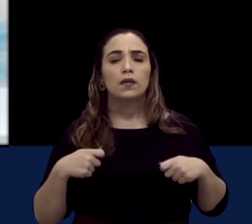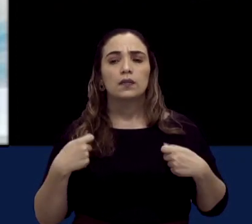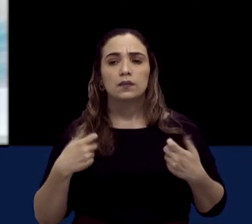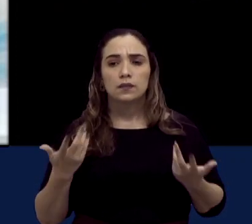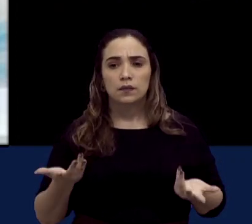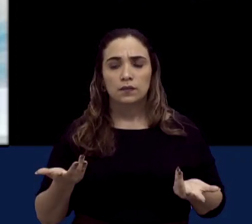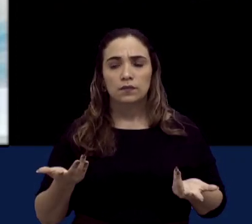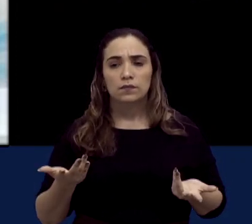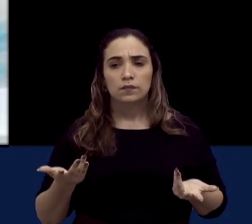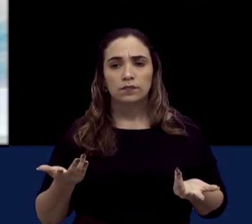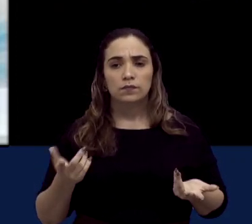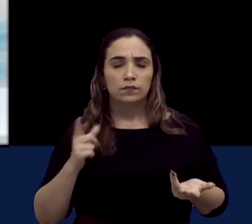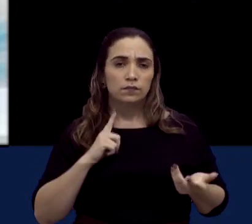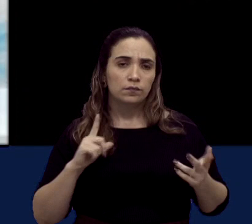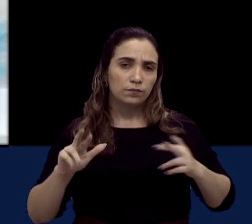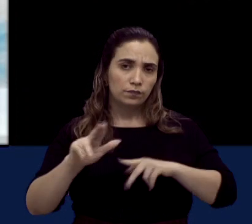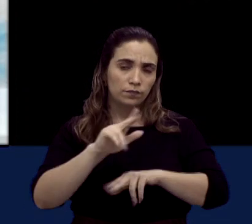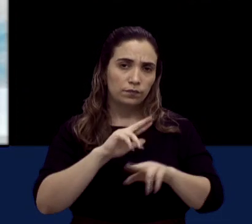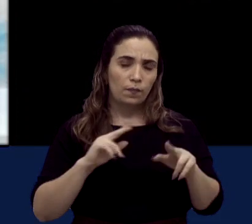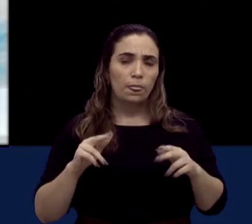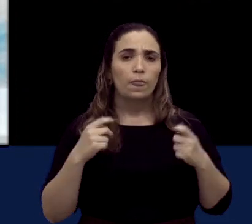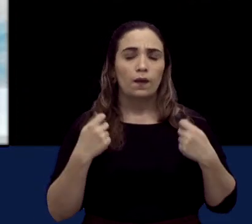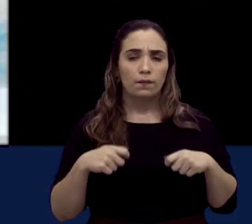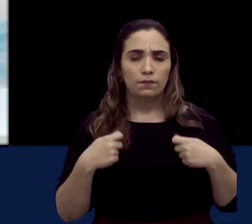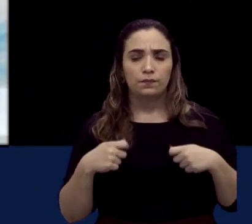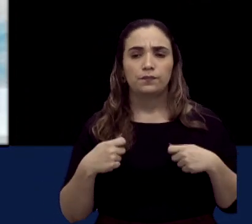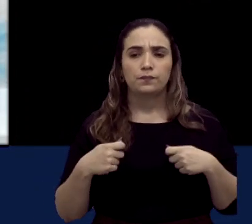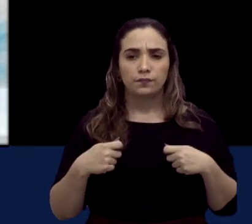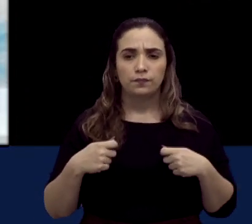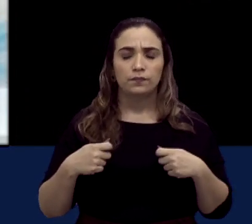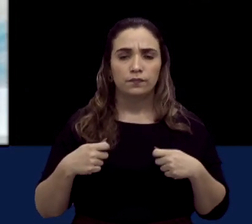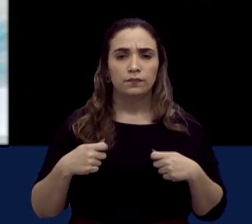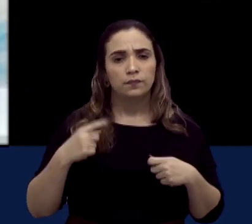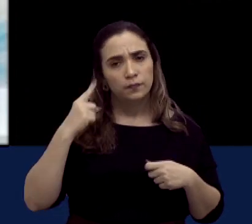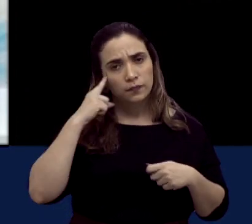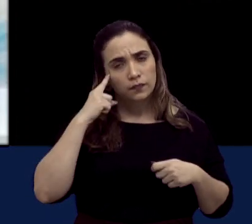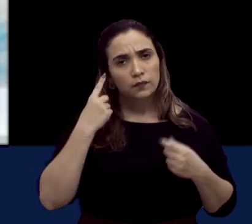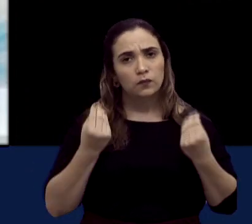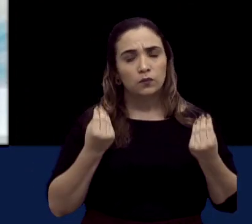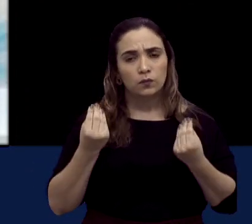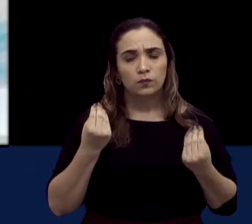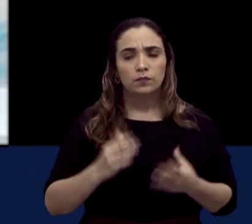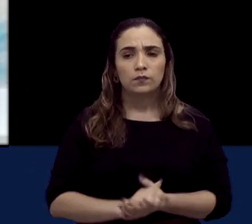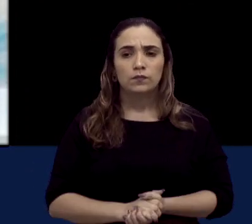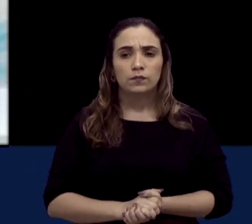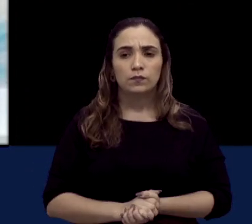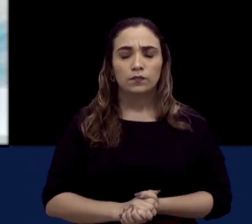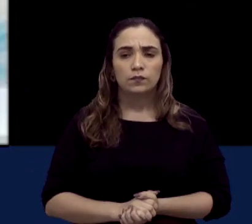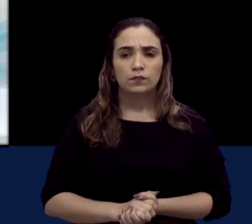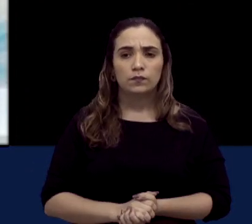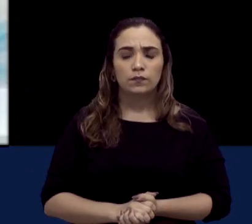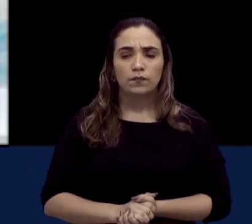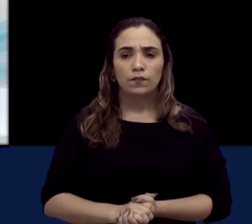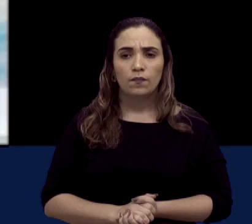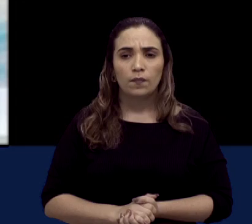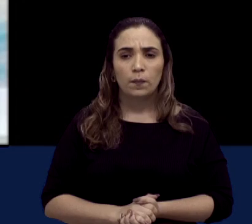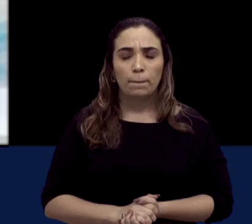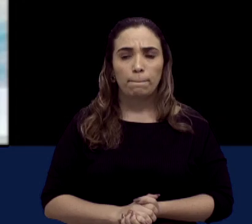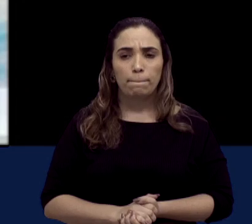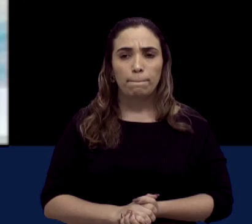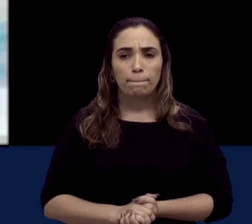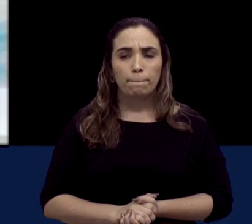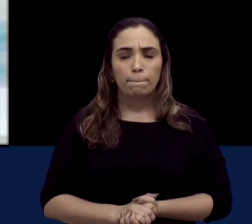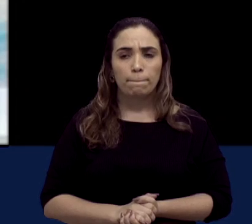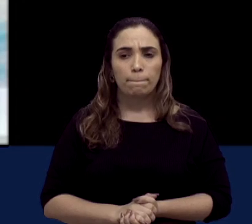são realidades diferentes e têm que ser tratados diferentes, certo? E se